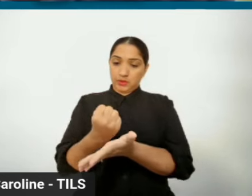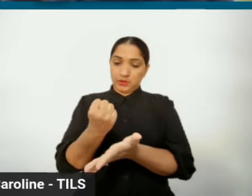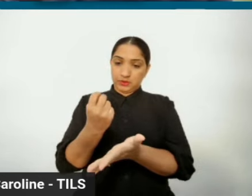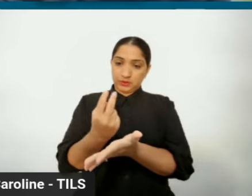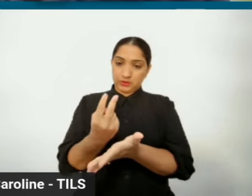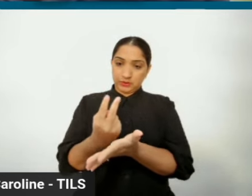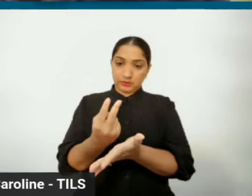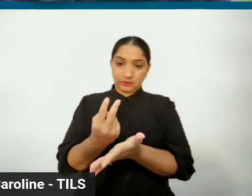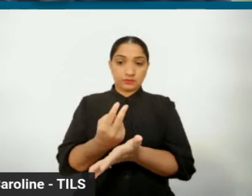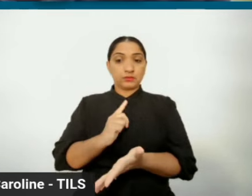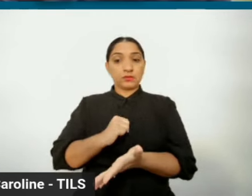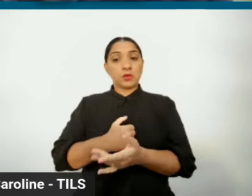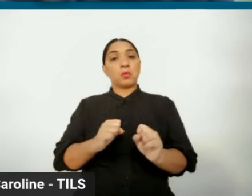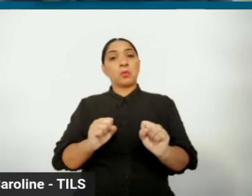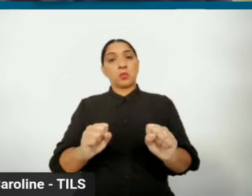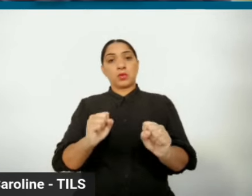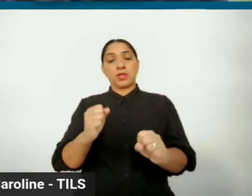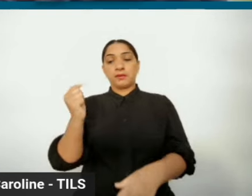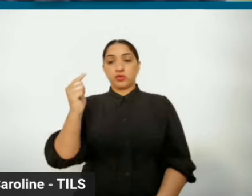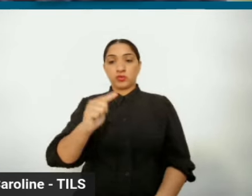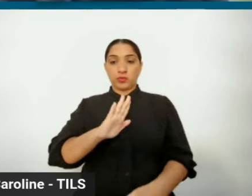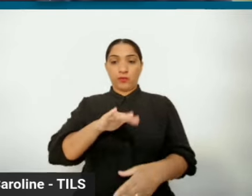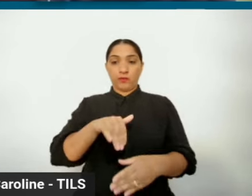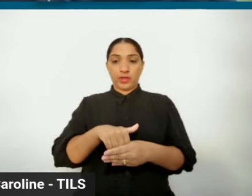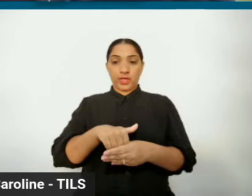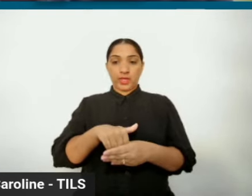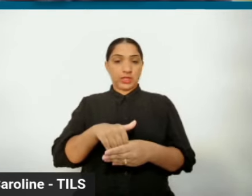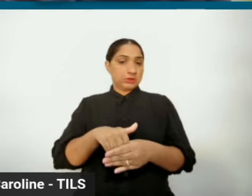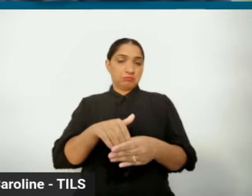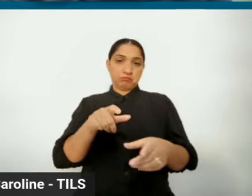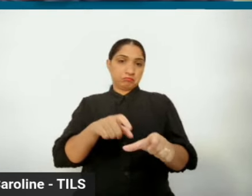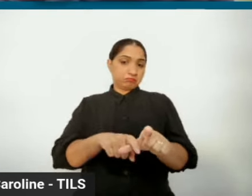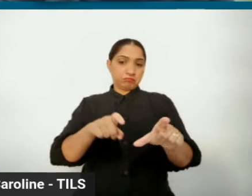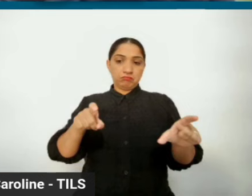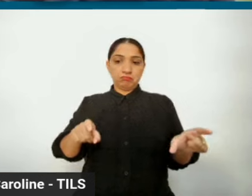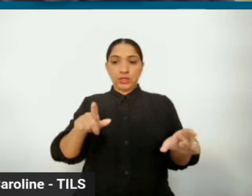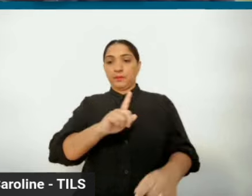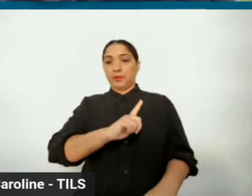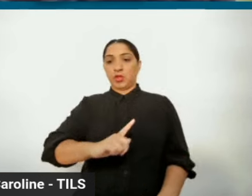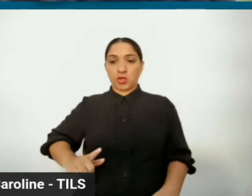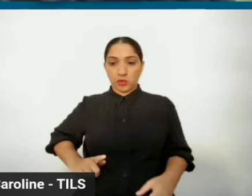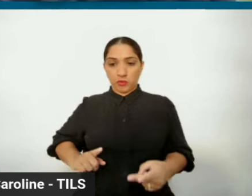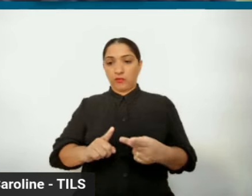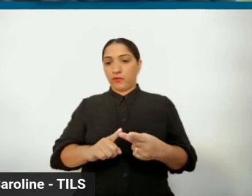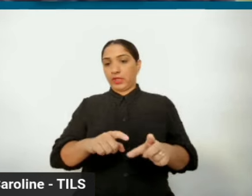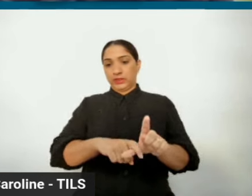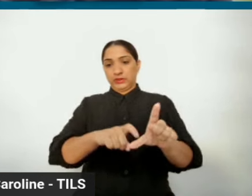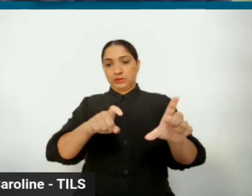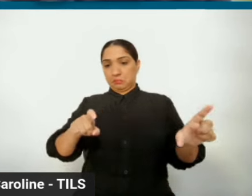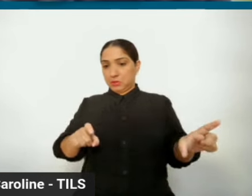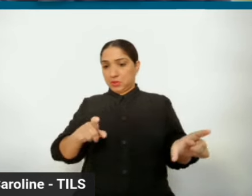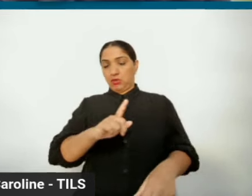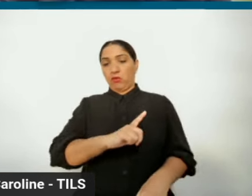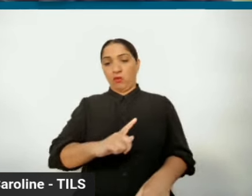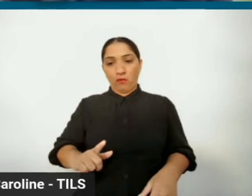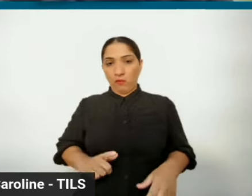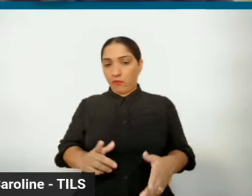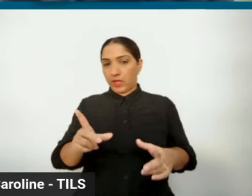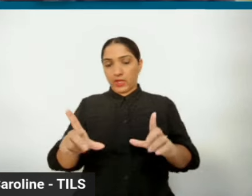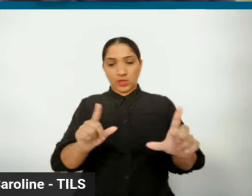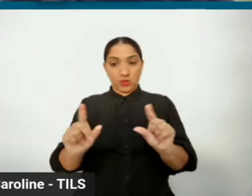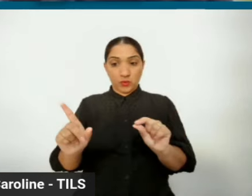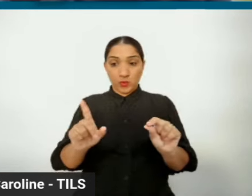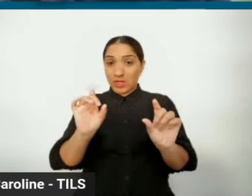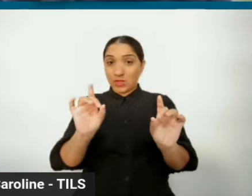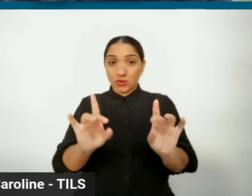ir às urnas e, de novo, independentemente do governo, independentemente de qualquer ideologia, é um momento de